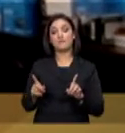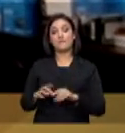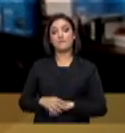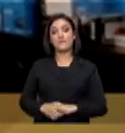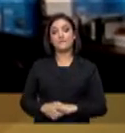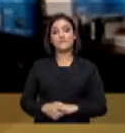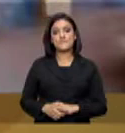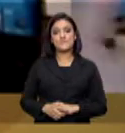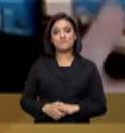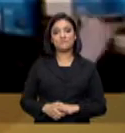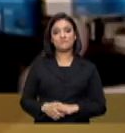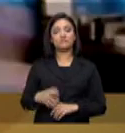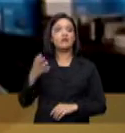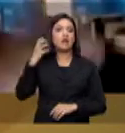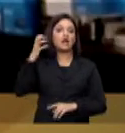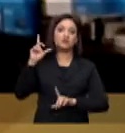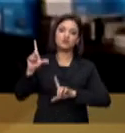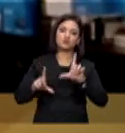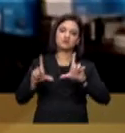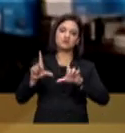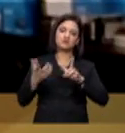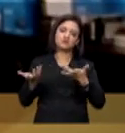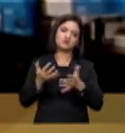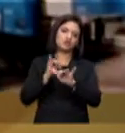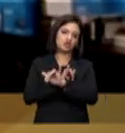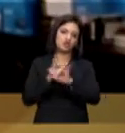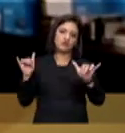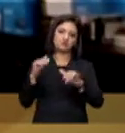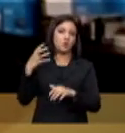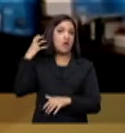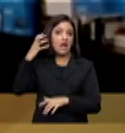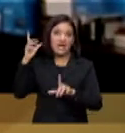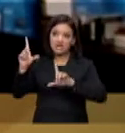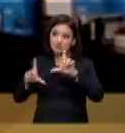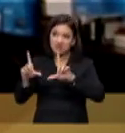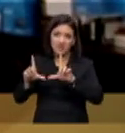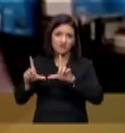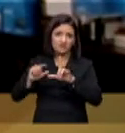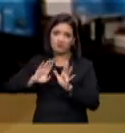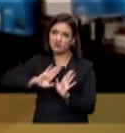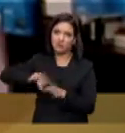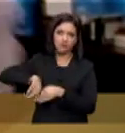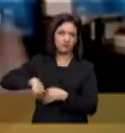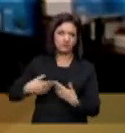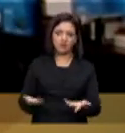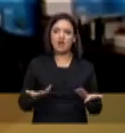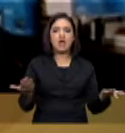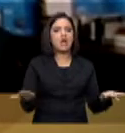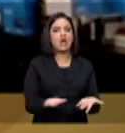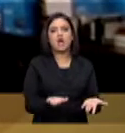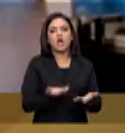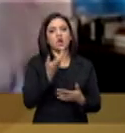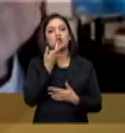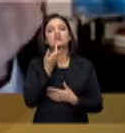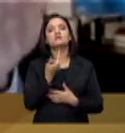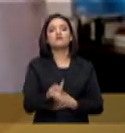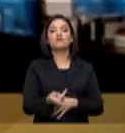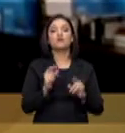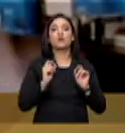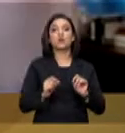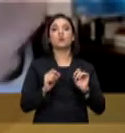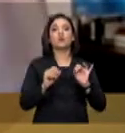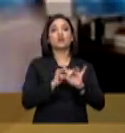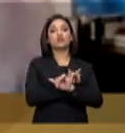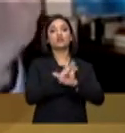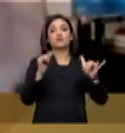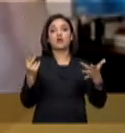e a do rádio e televisão de querer divulgar. Mas o rádio e televisão nós não estamos tratando mais. Estamos tratando, e esse ponto que eu insisto, é da